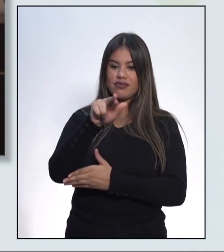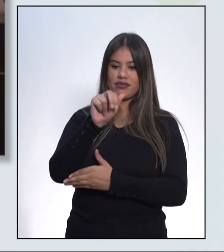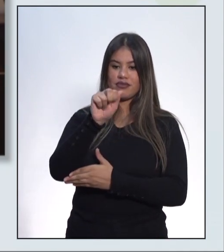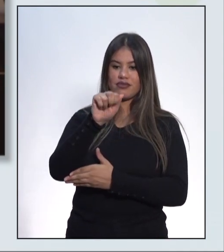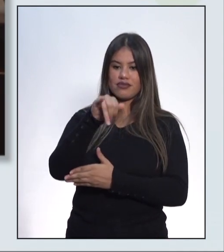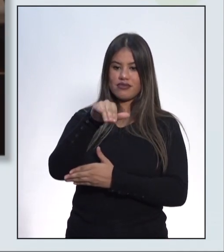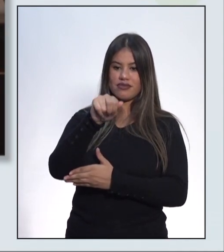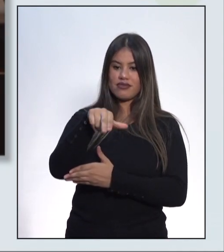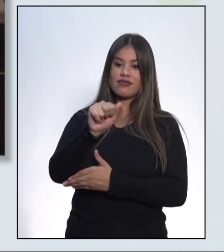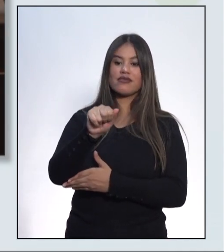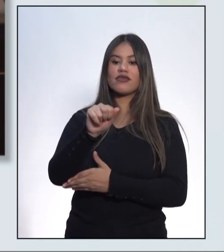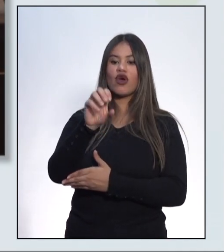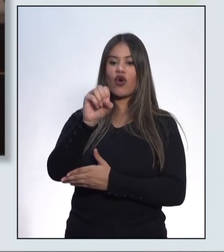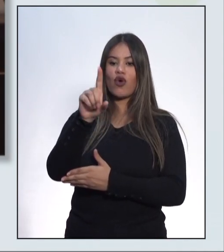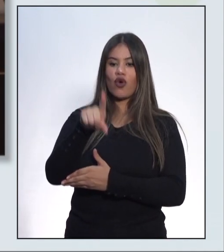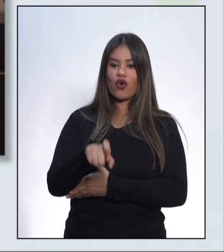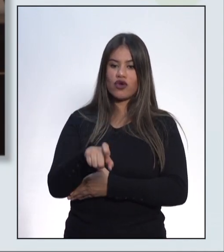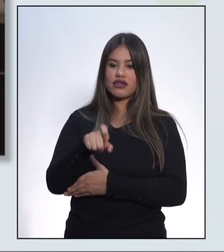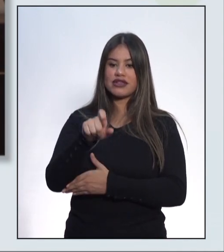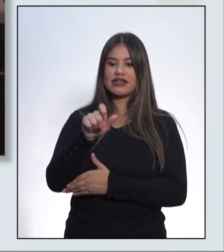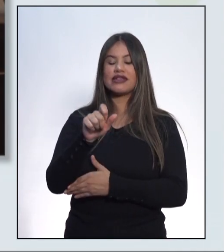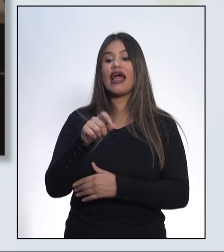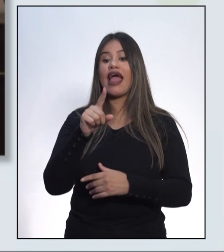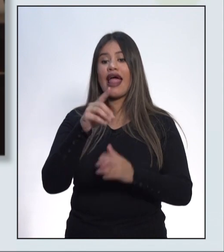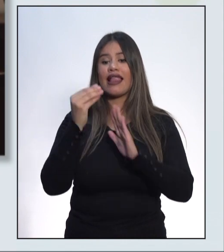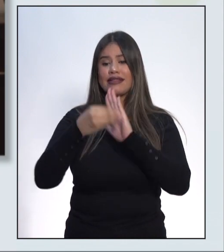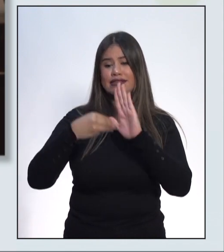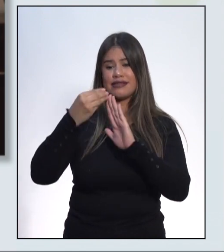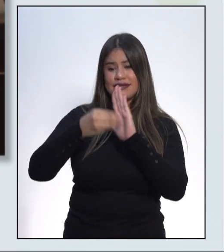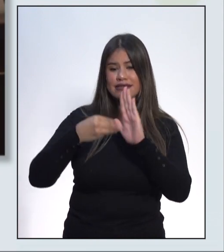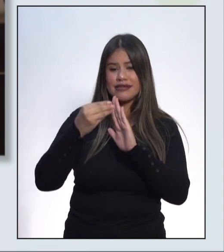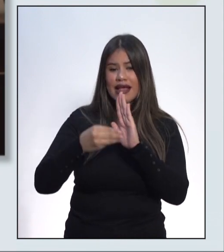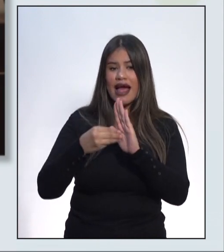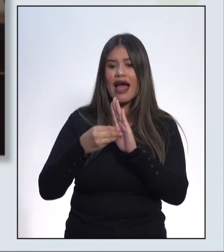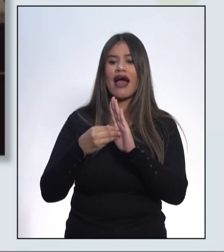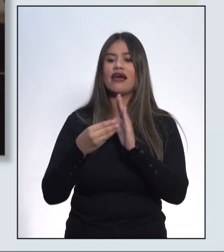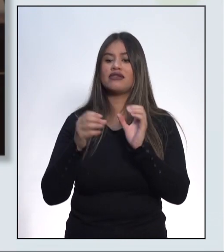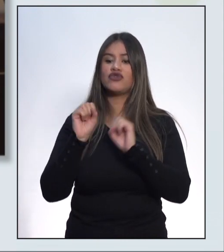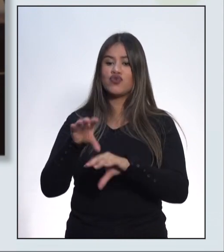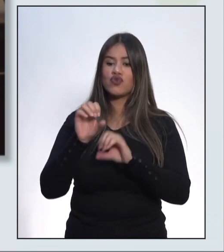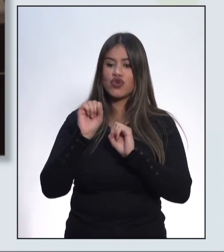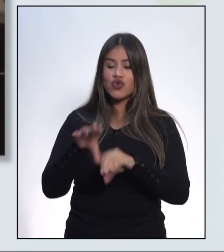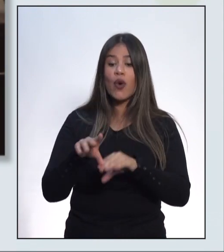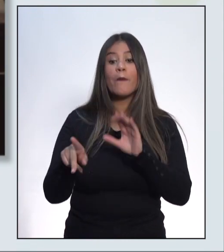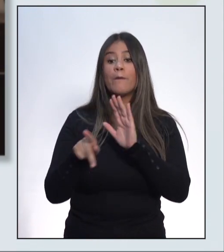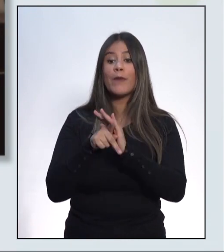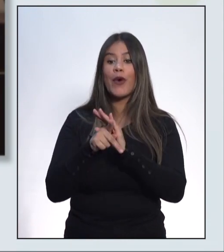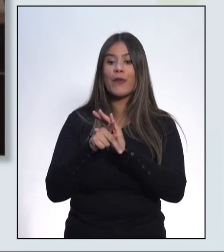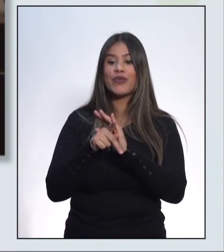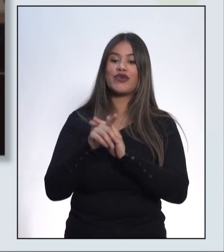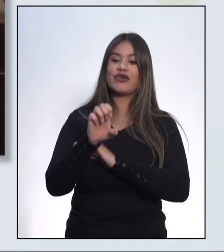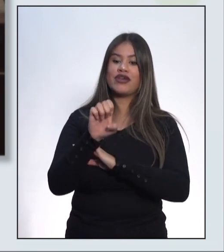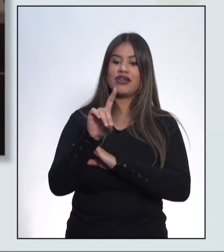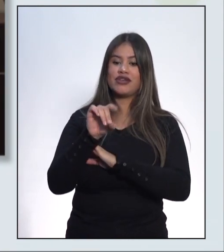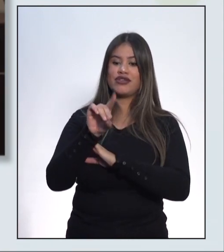ela também é coordenadora de um programa de educação midiática chamado Educamídia. A gente convidou a Mariana para compartilhar um pouco mais